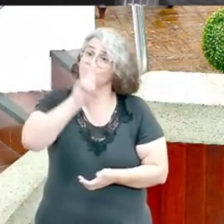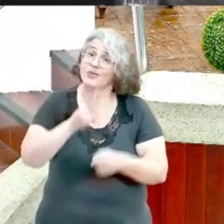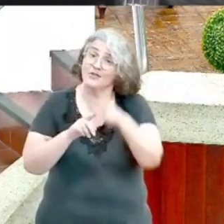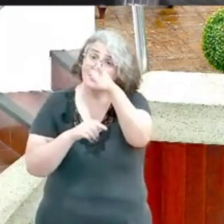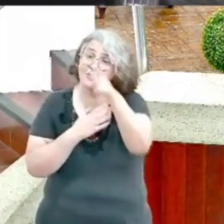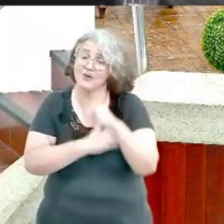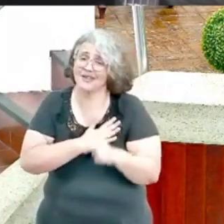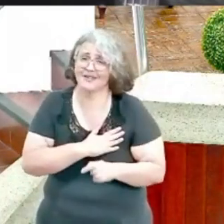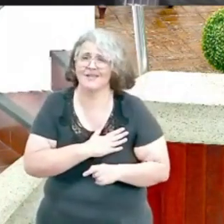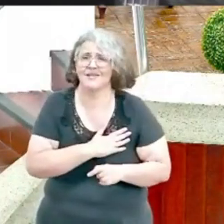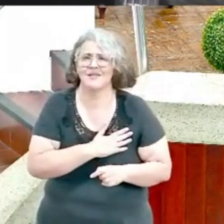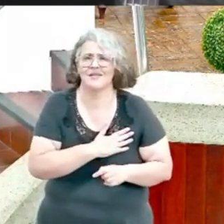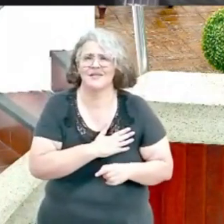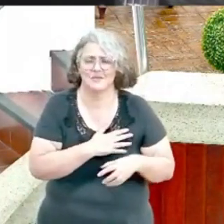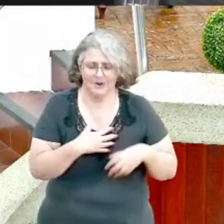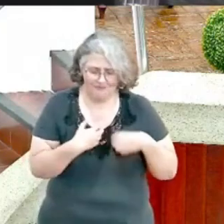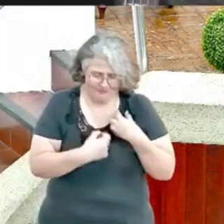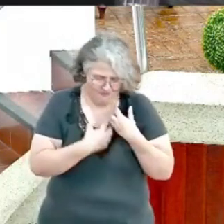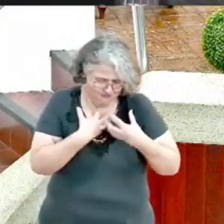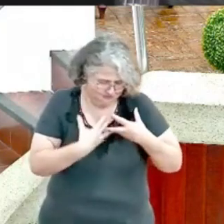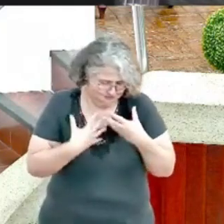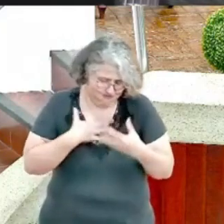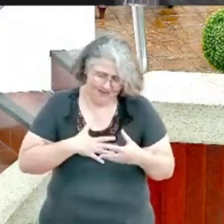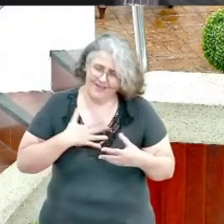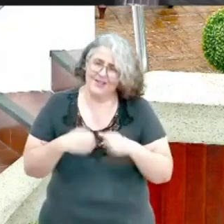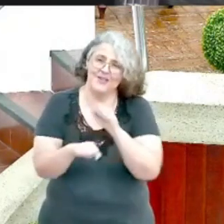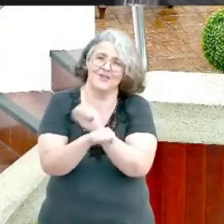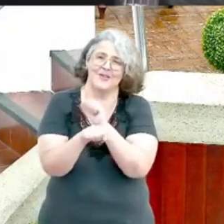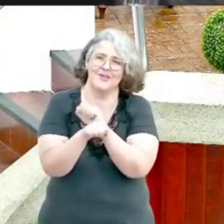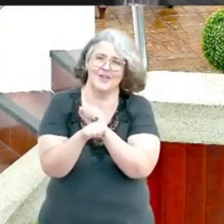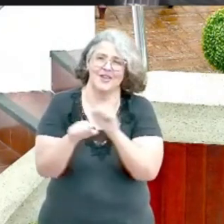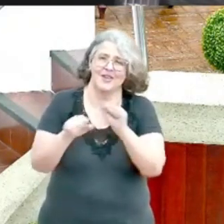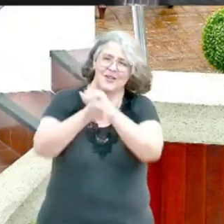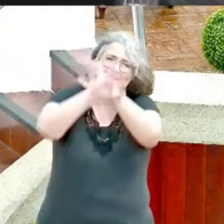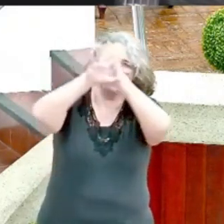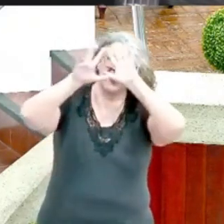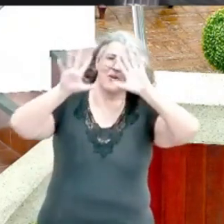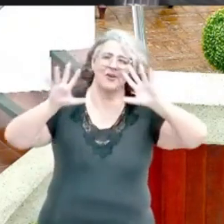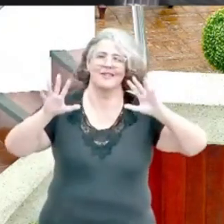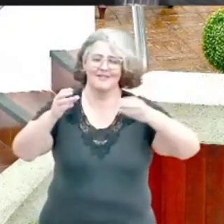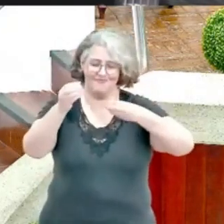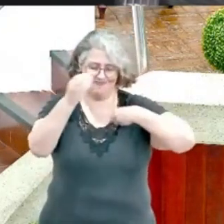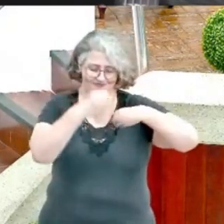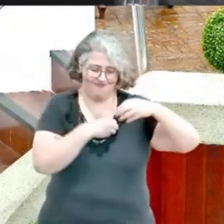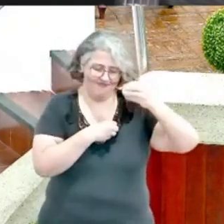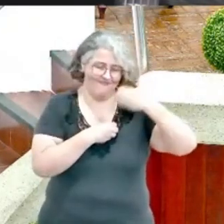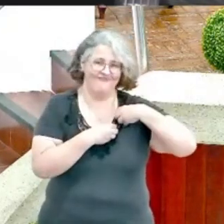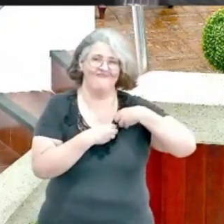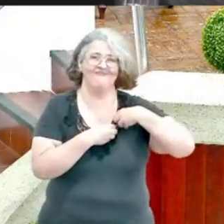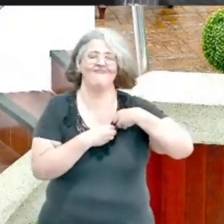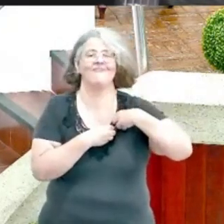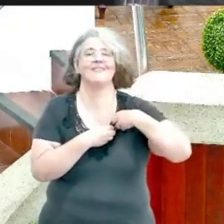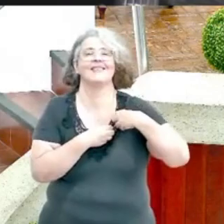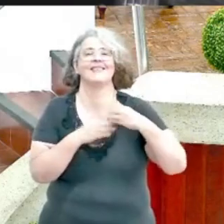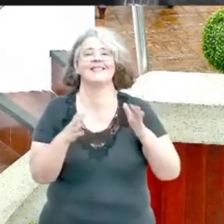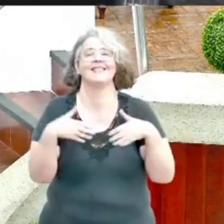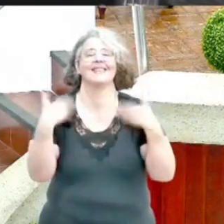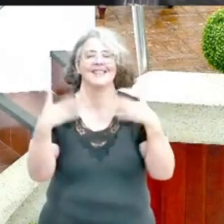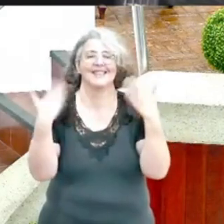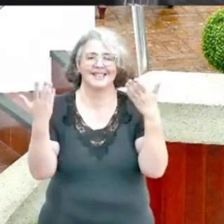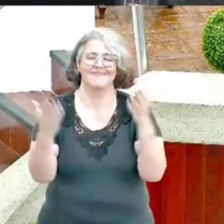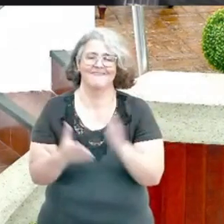coração de paixão, de esperança, de glória, de alegria em ser